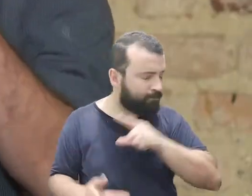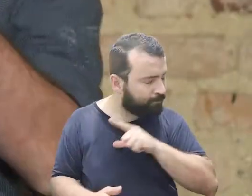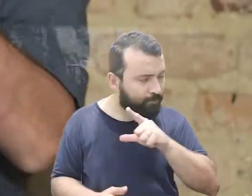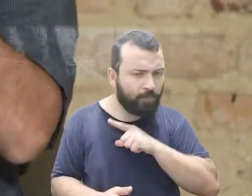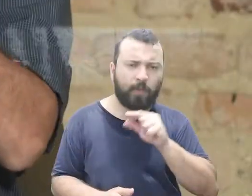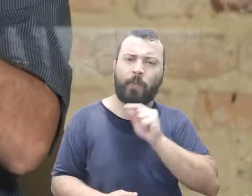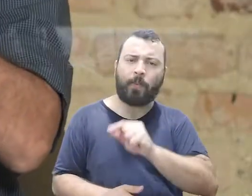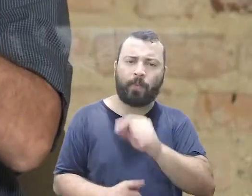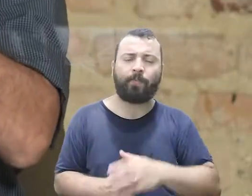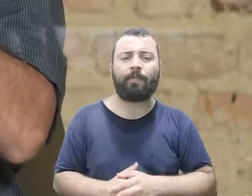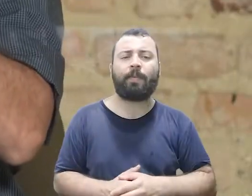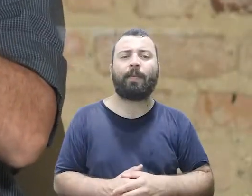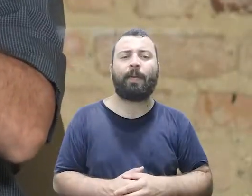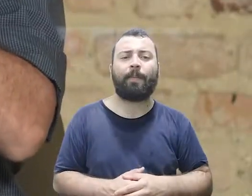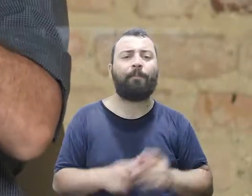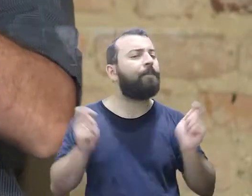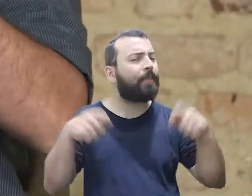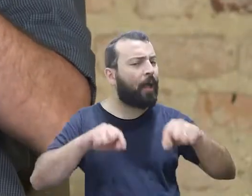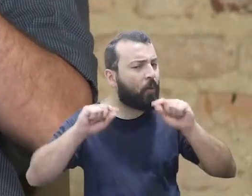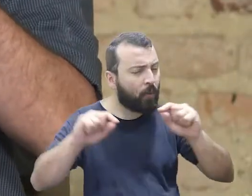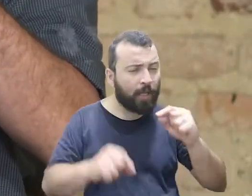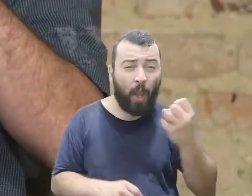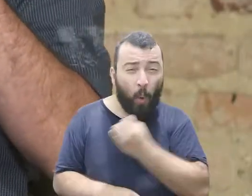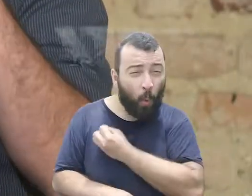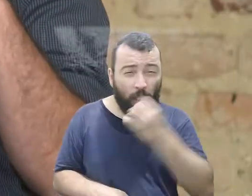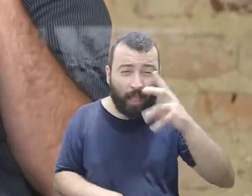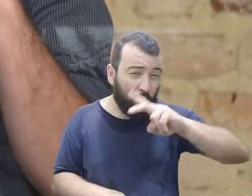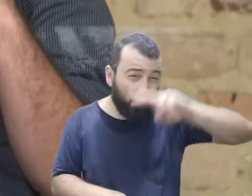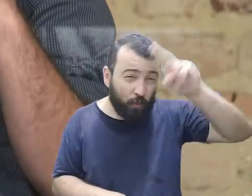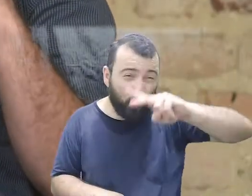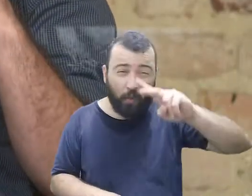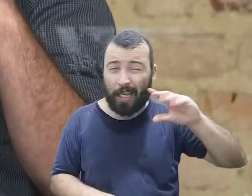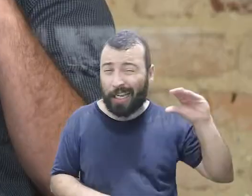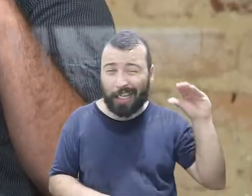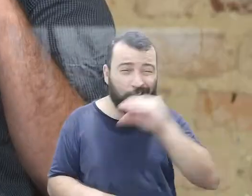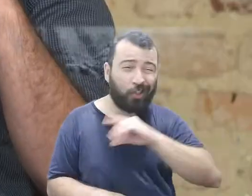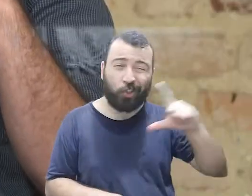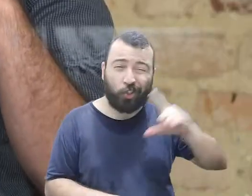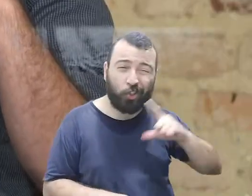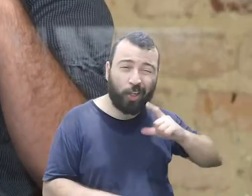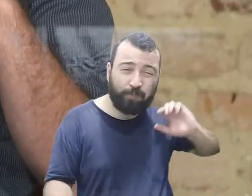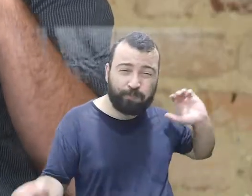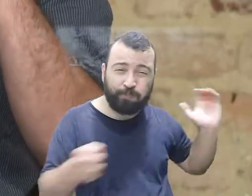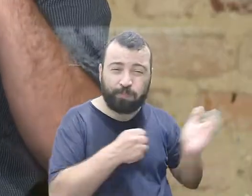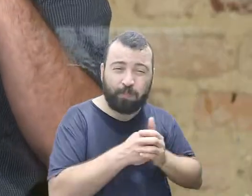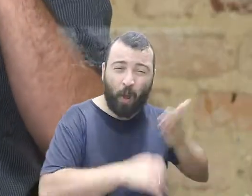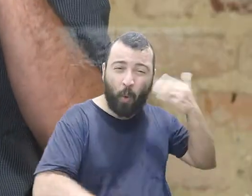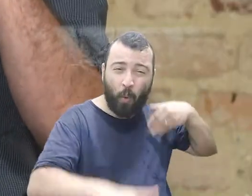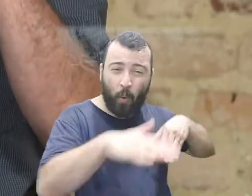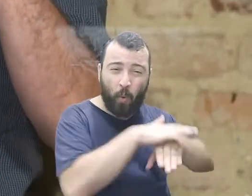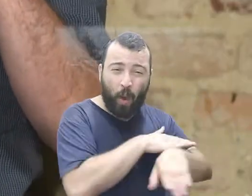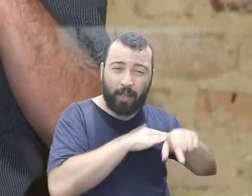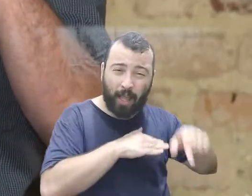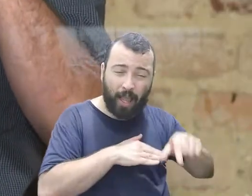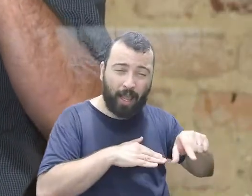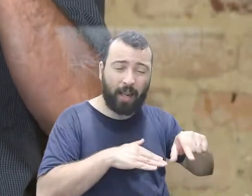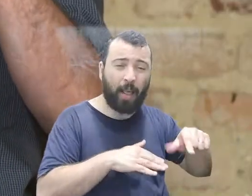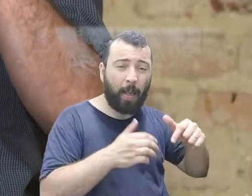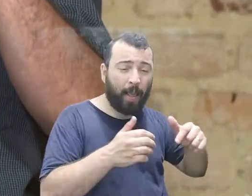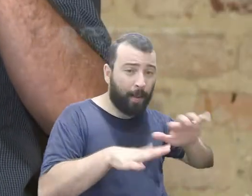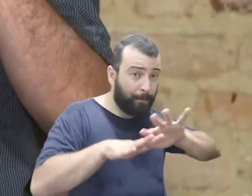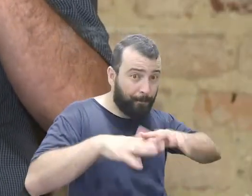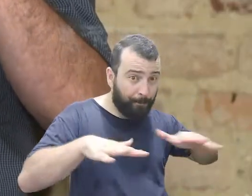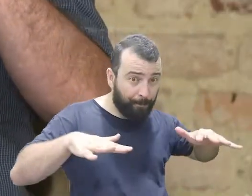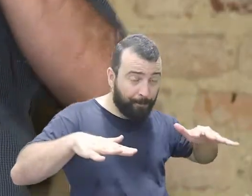Ela basicamente permite com que uma quantidade enorme de calor que está armazenada nas águas mais superficiais